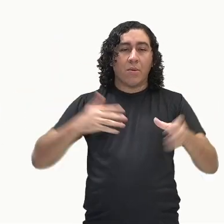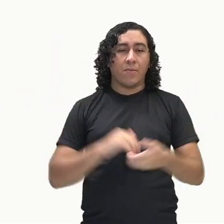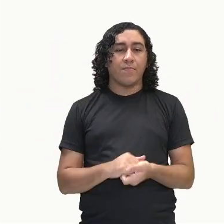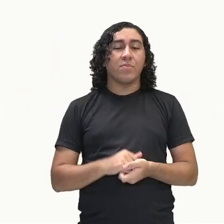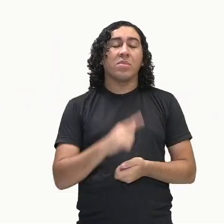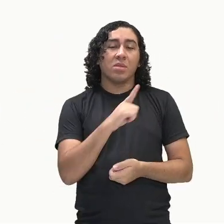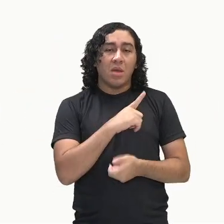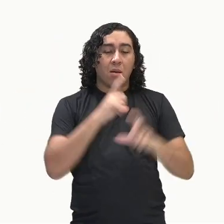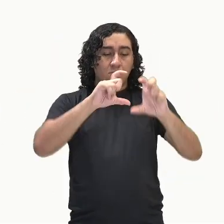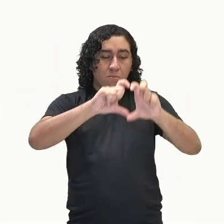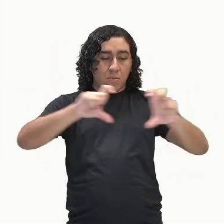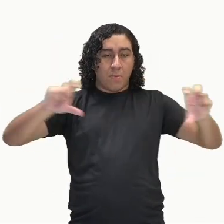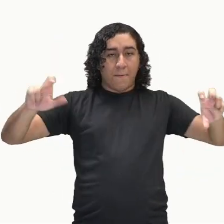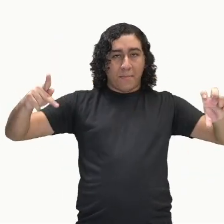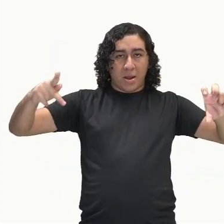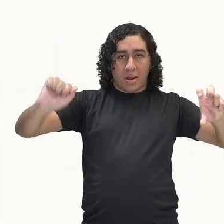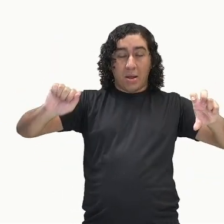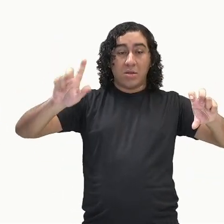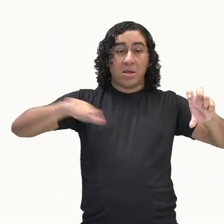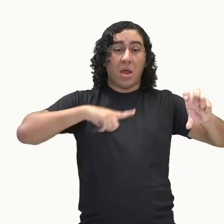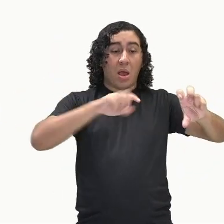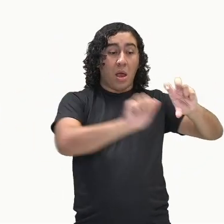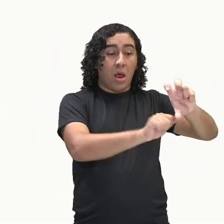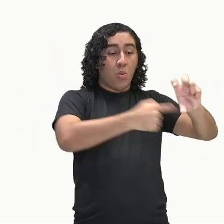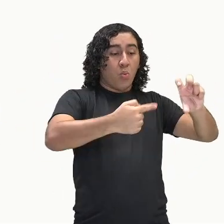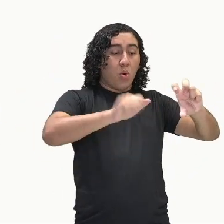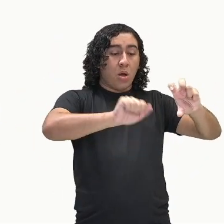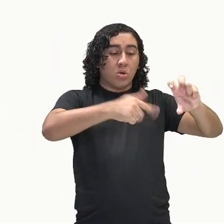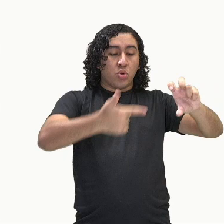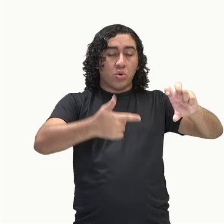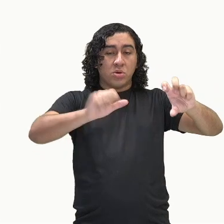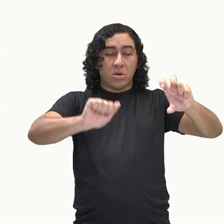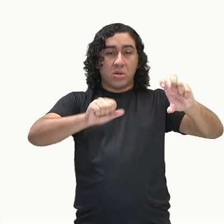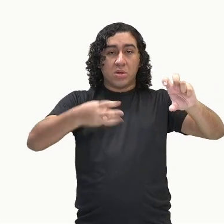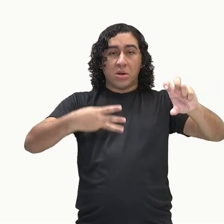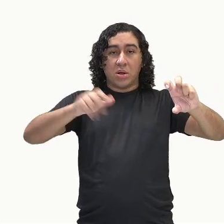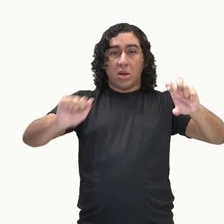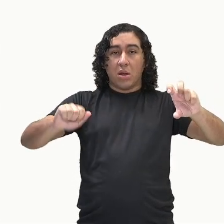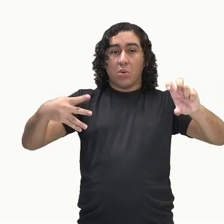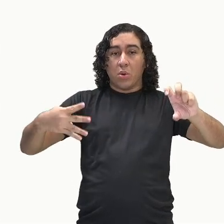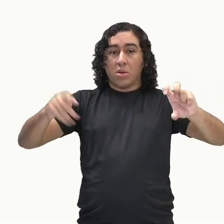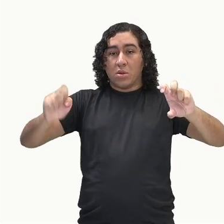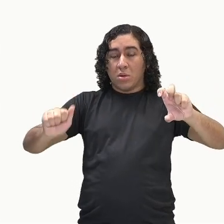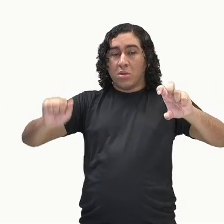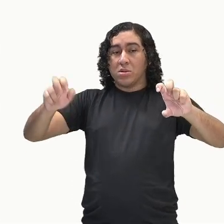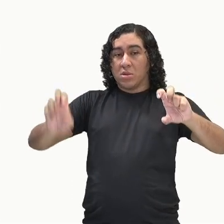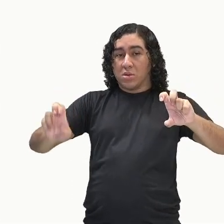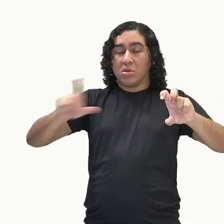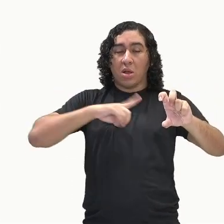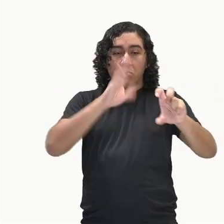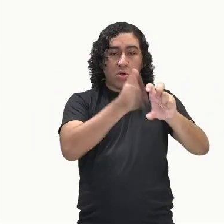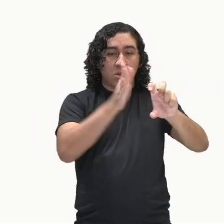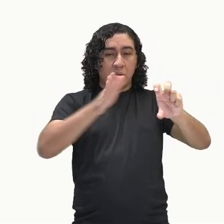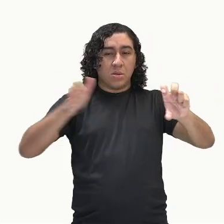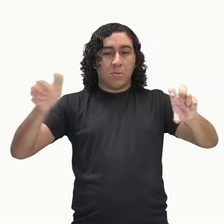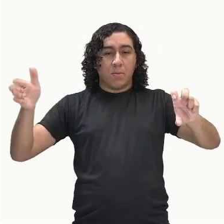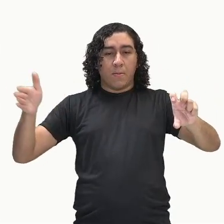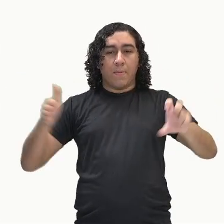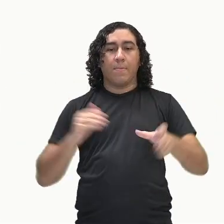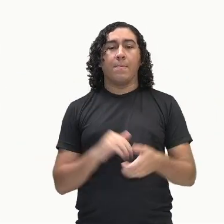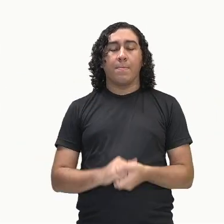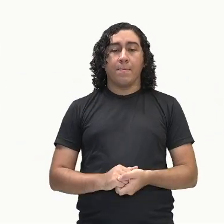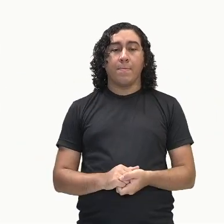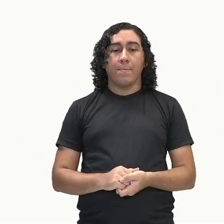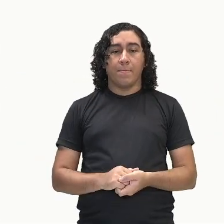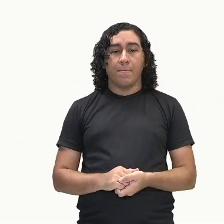A2, né? A3, A4 e o A5. Tudo bem. Tenho aqui até